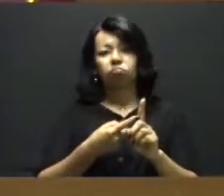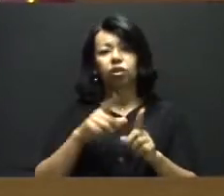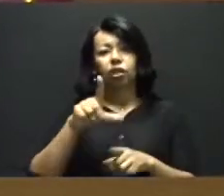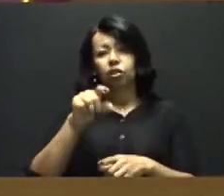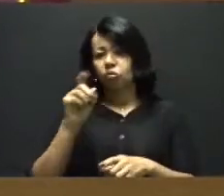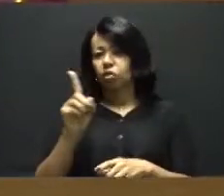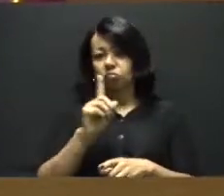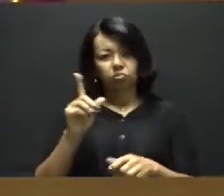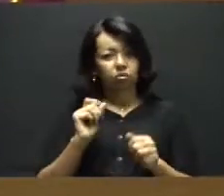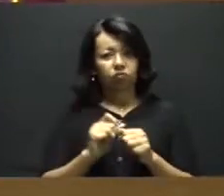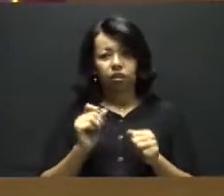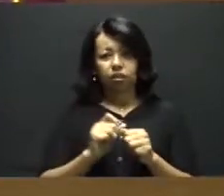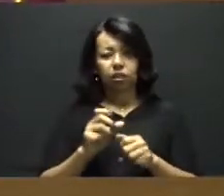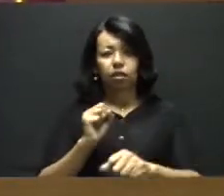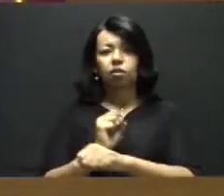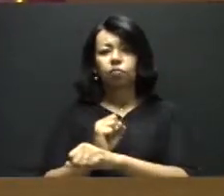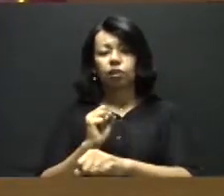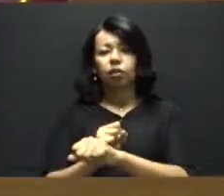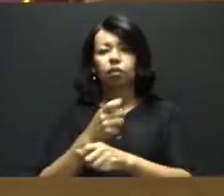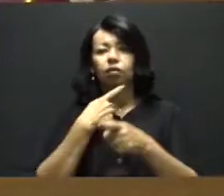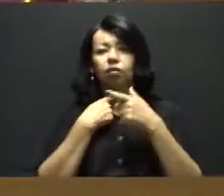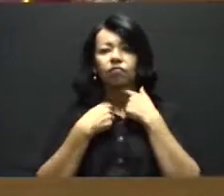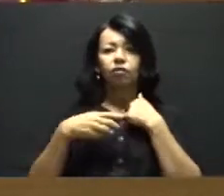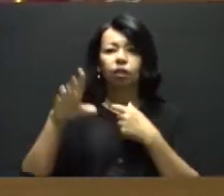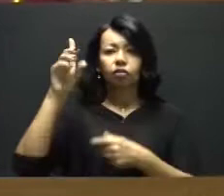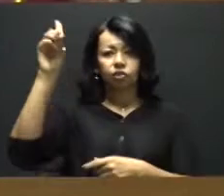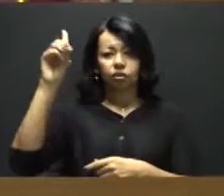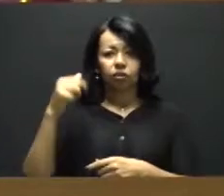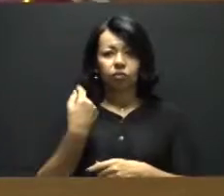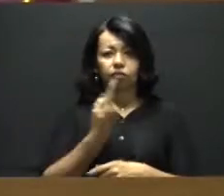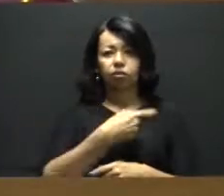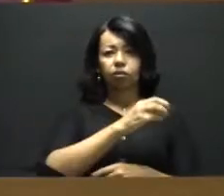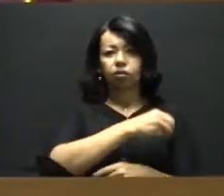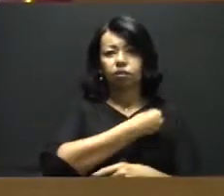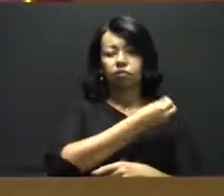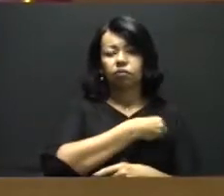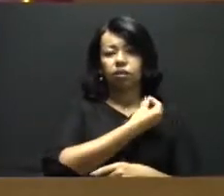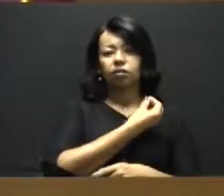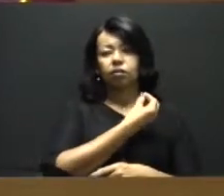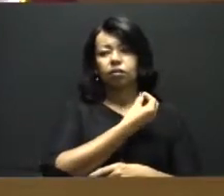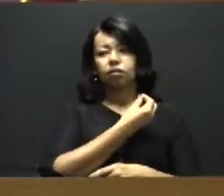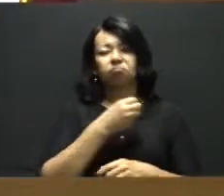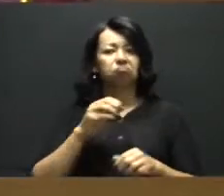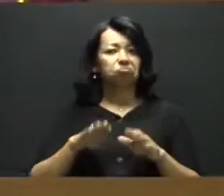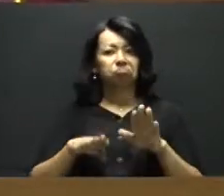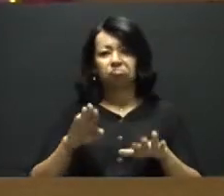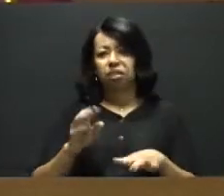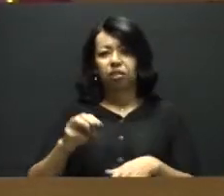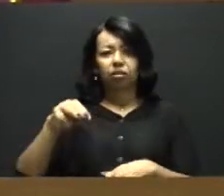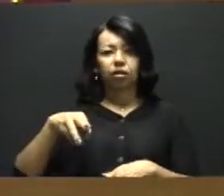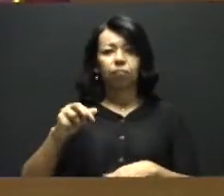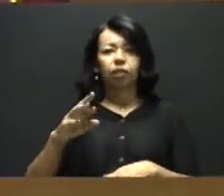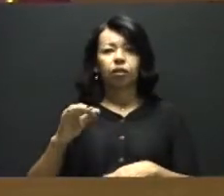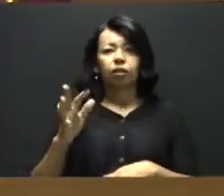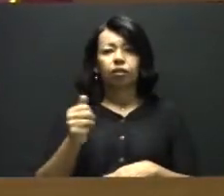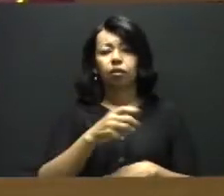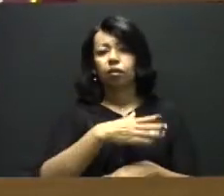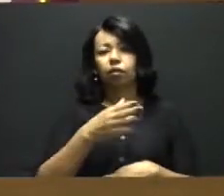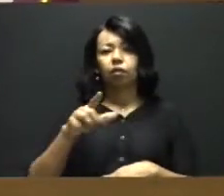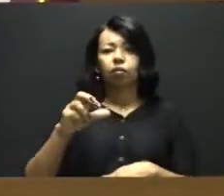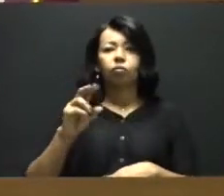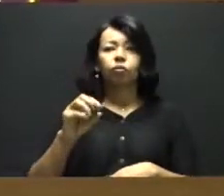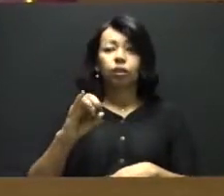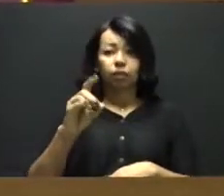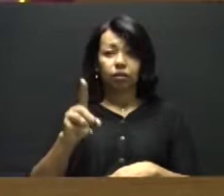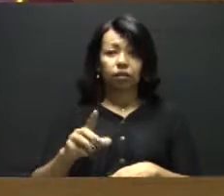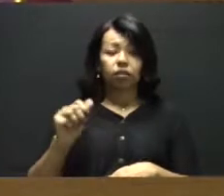faria que esperaria a vontade de deus nas nossas vidas independente da maria luísa nascer com algum